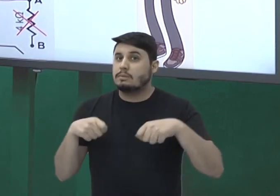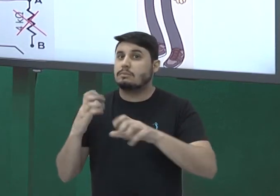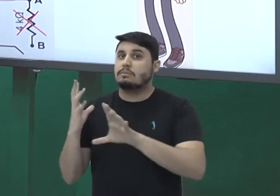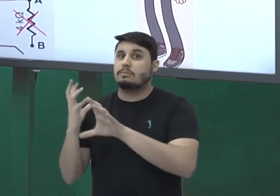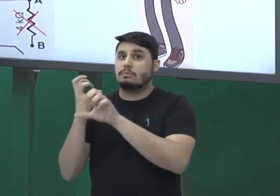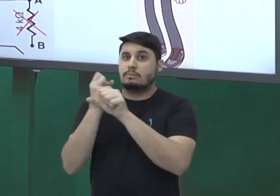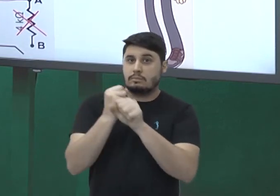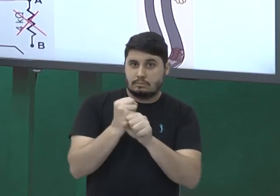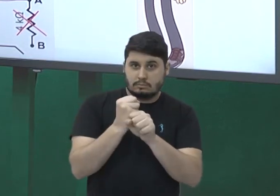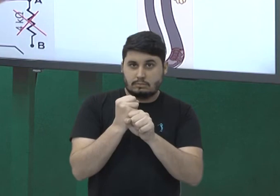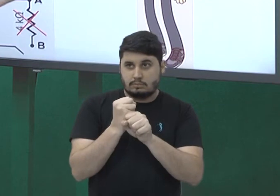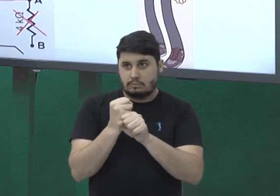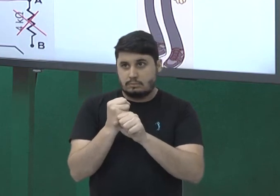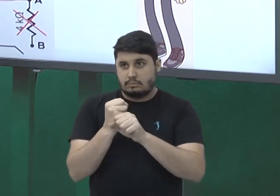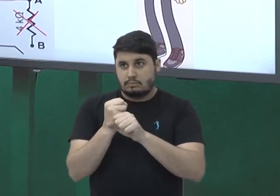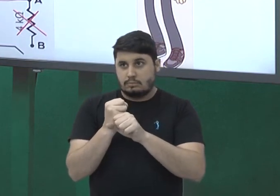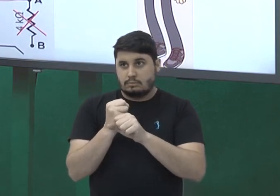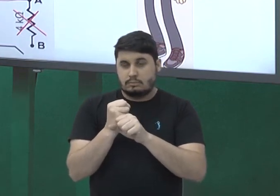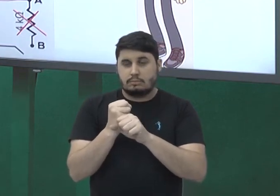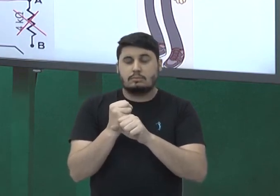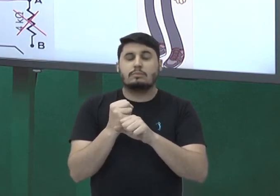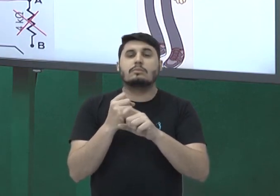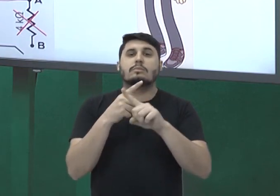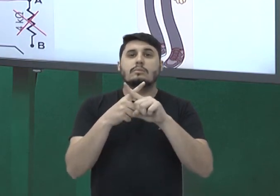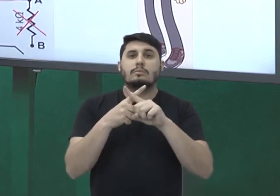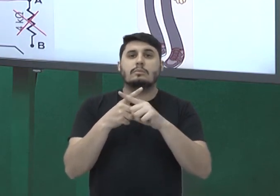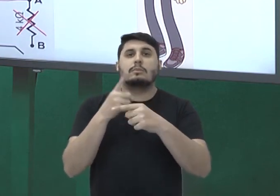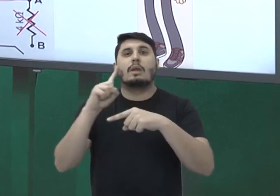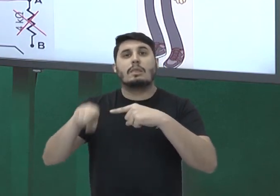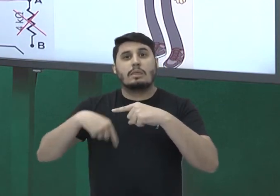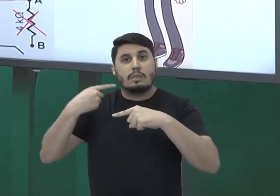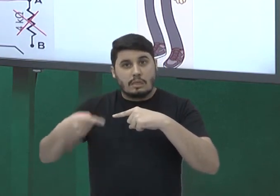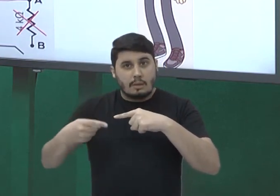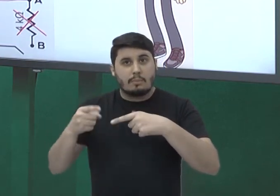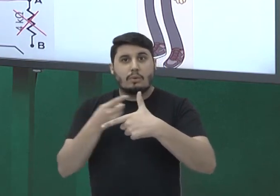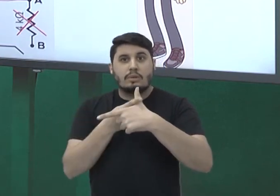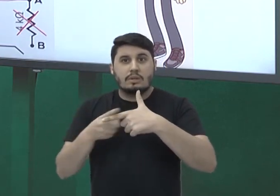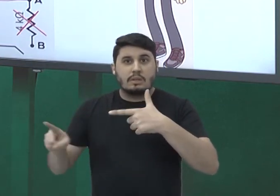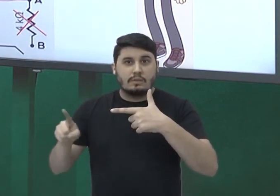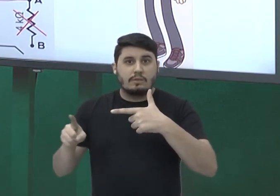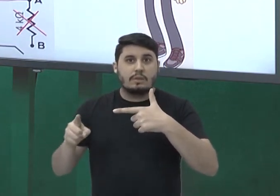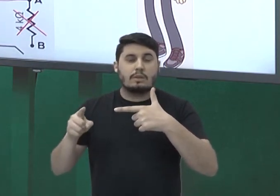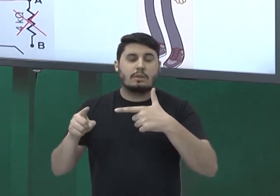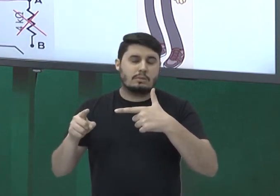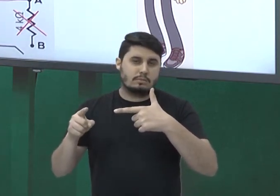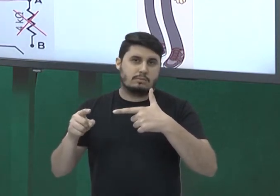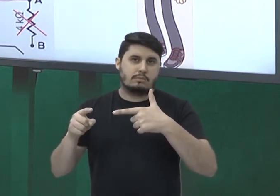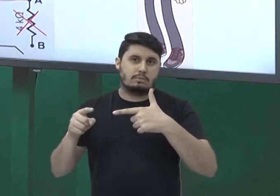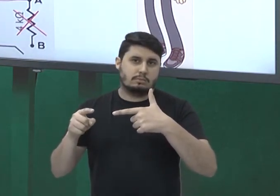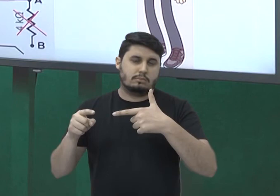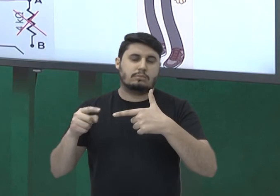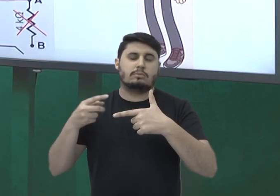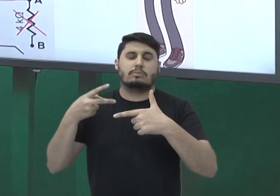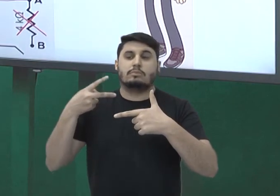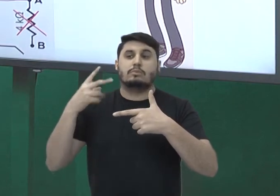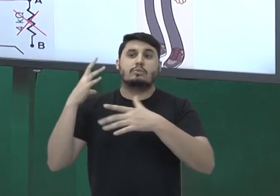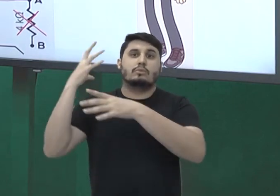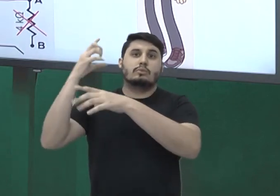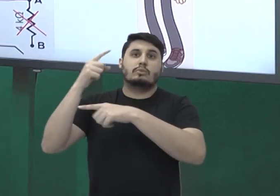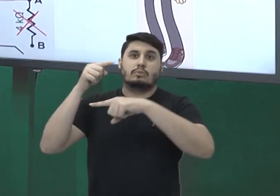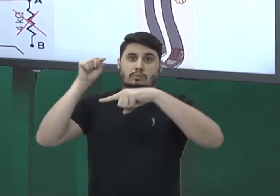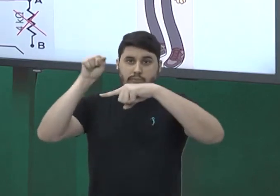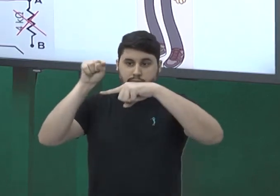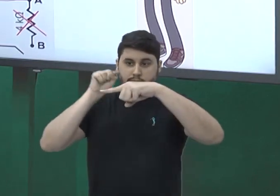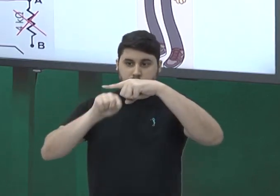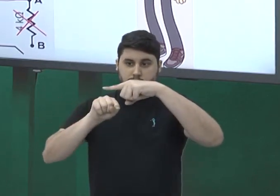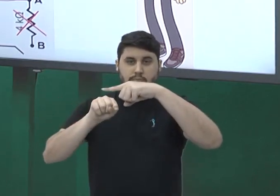multiplicação, dividido pela soma dos 2. Certo? Dividido pela soma dos 2. Isso é uma regra, pessoal, simples, para quando eu